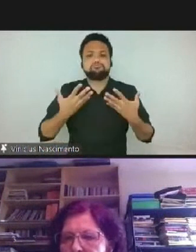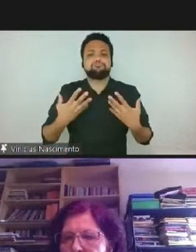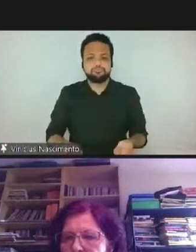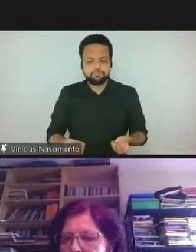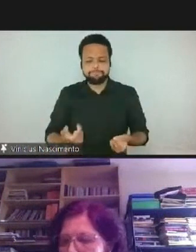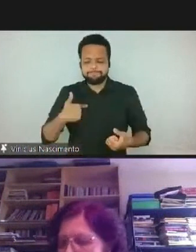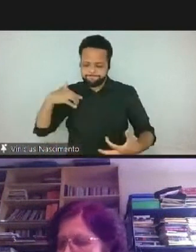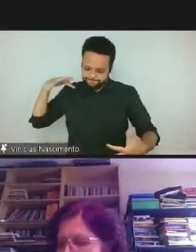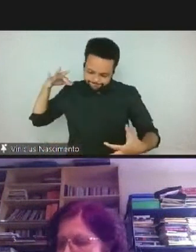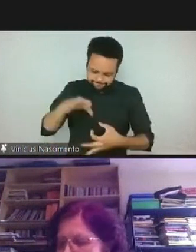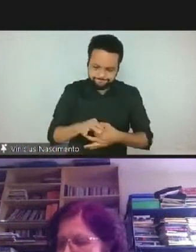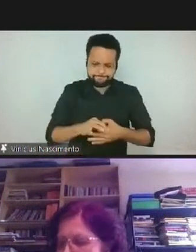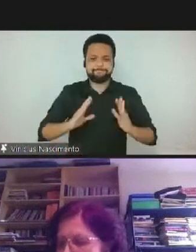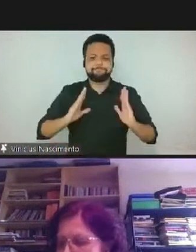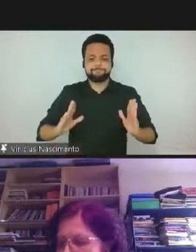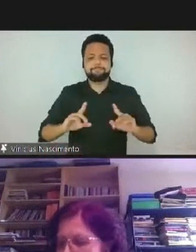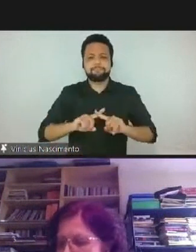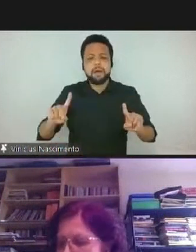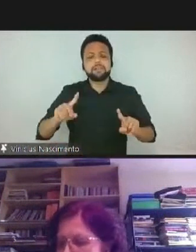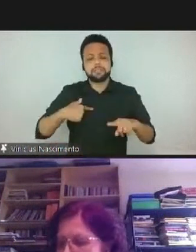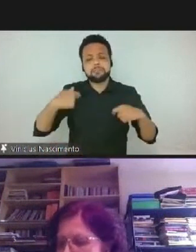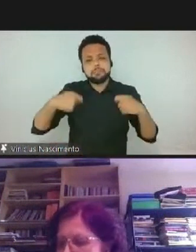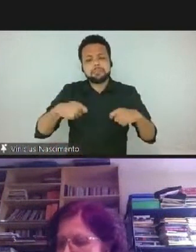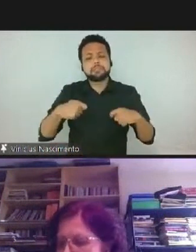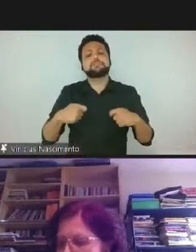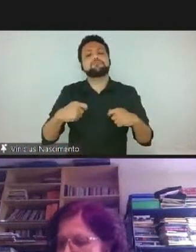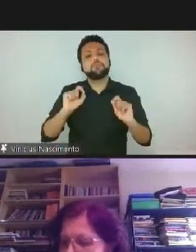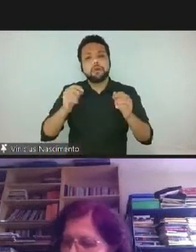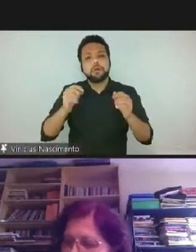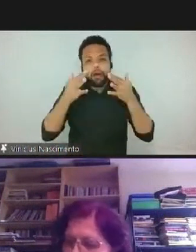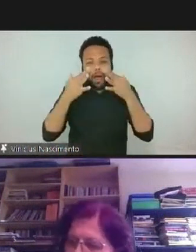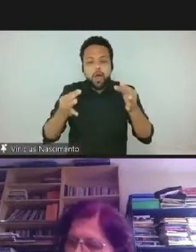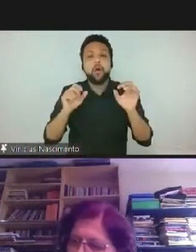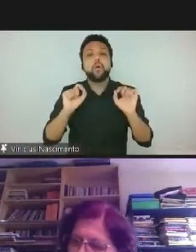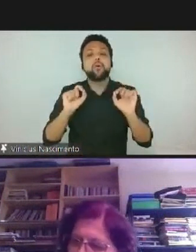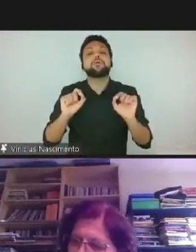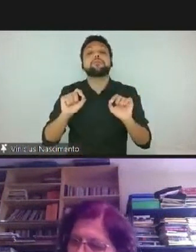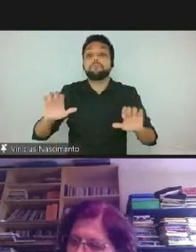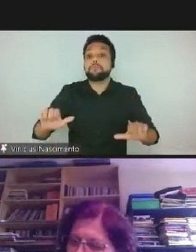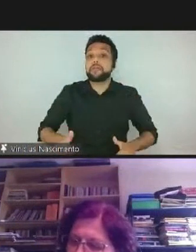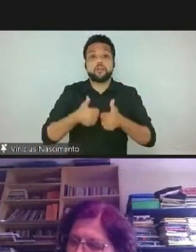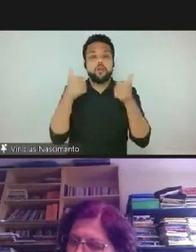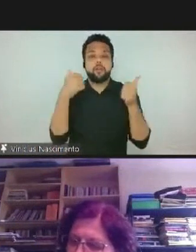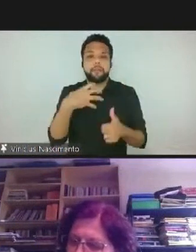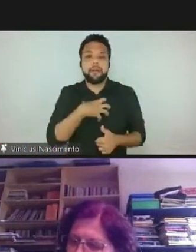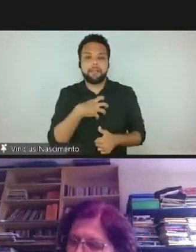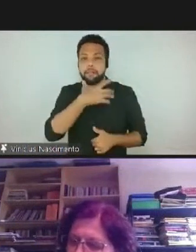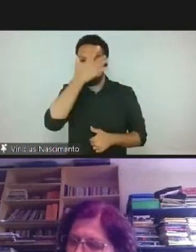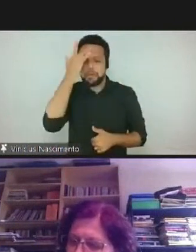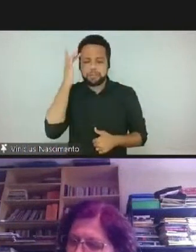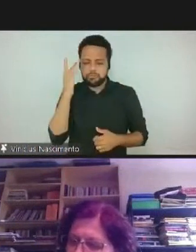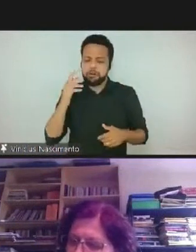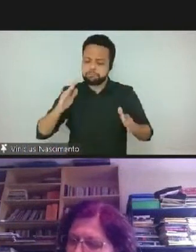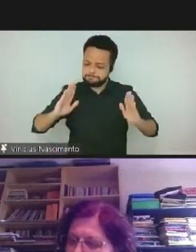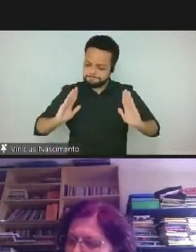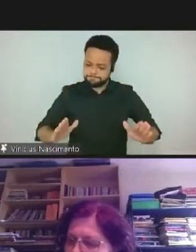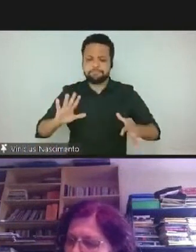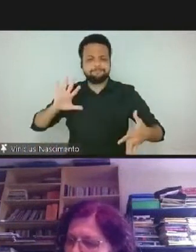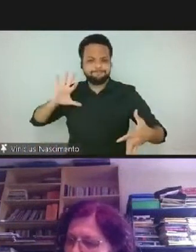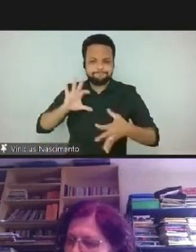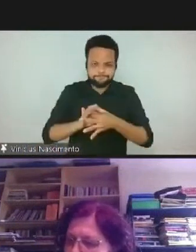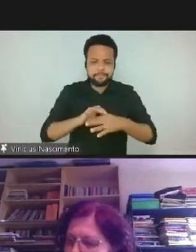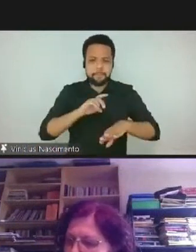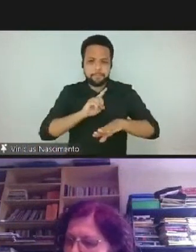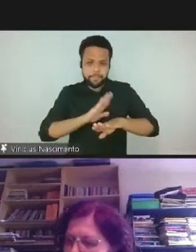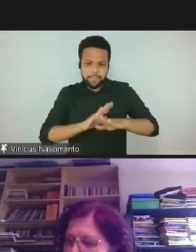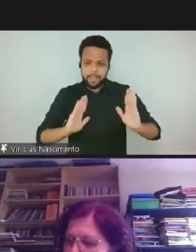isso, porém, mais uma vez eu chamo a atenção para o fato de que a melhor maneira de alguém assumir seu tempo e assumir também